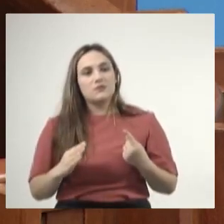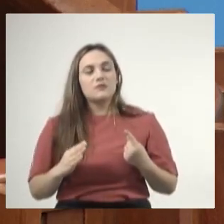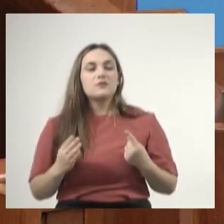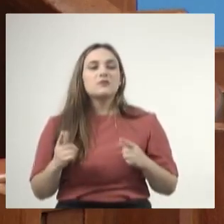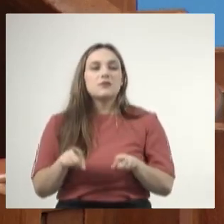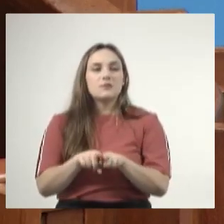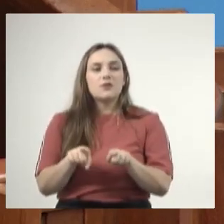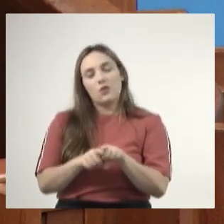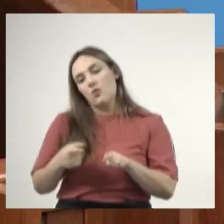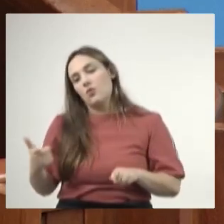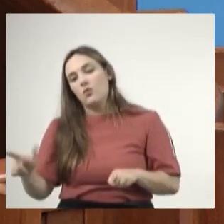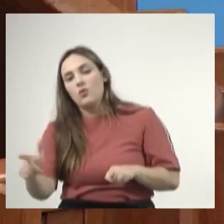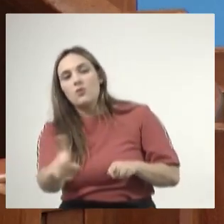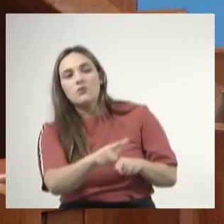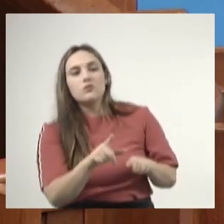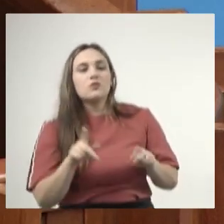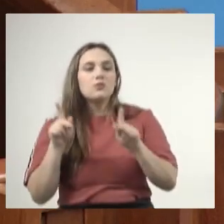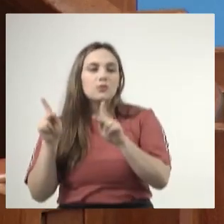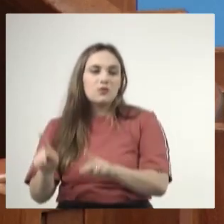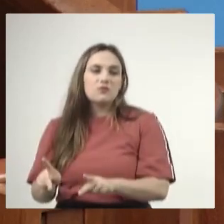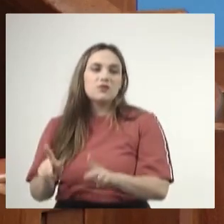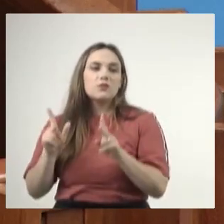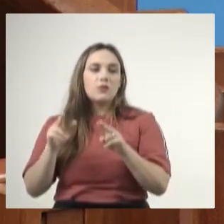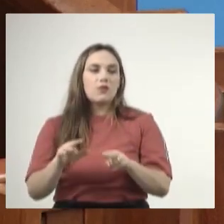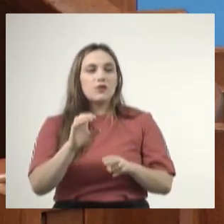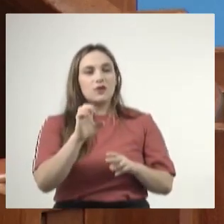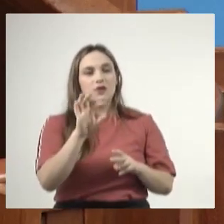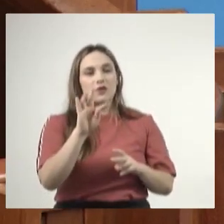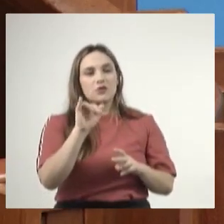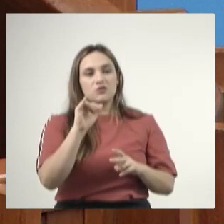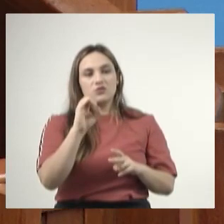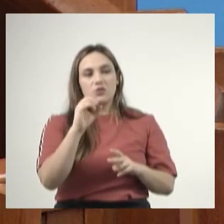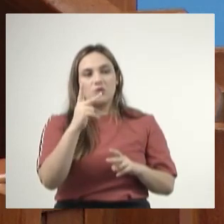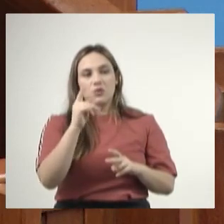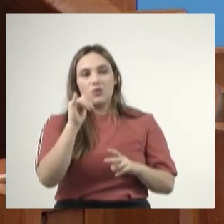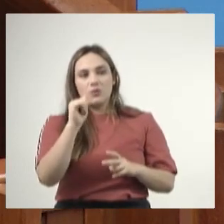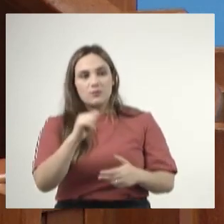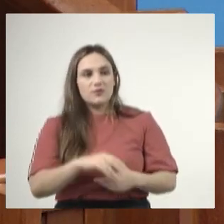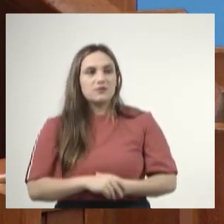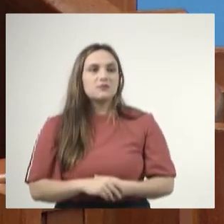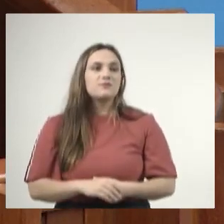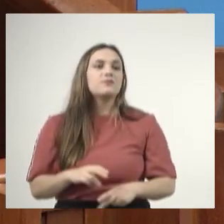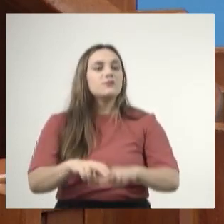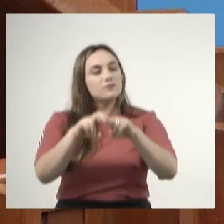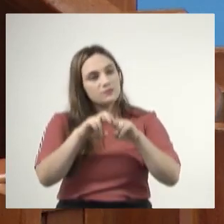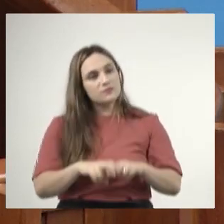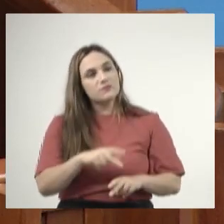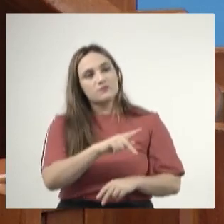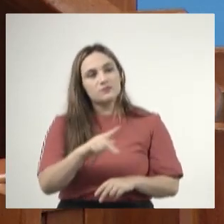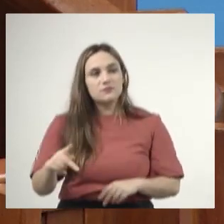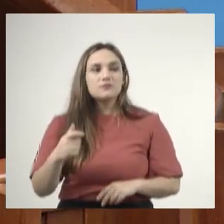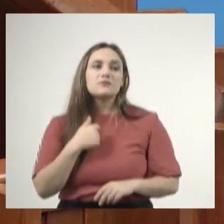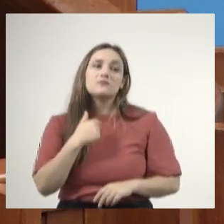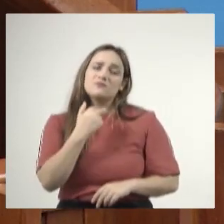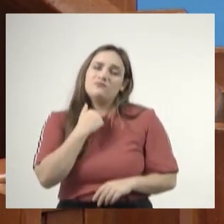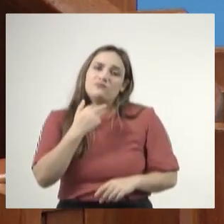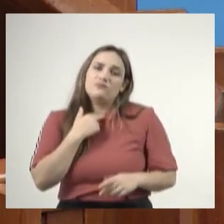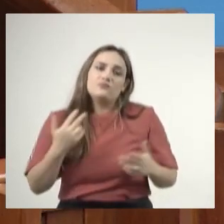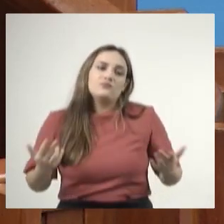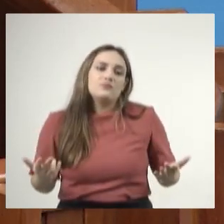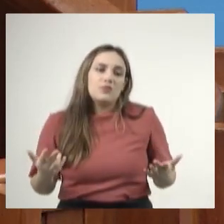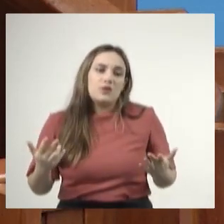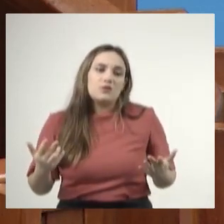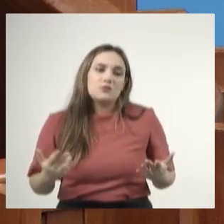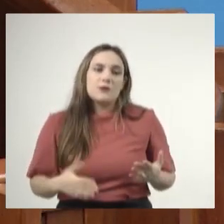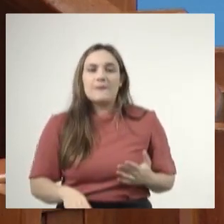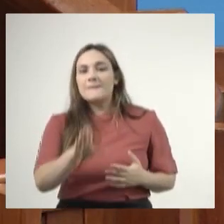outros povos que vivem na miséria, como a Etiópia e tantos outros países. Então, senhor presidente, eu não poderia deixar de fazer